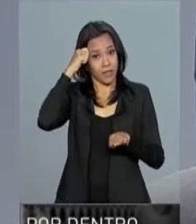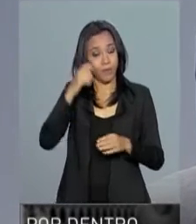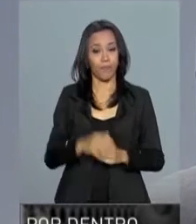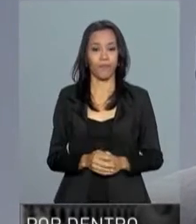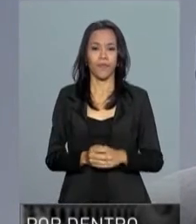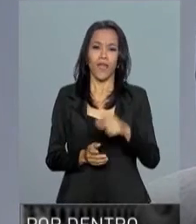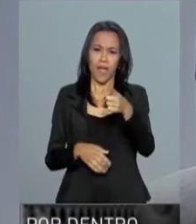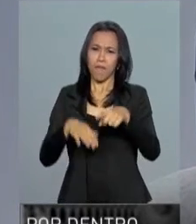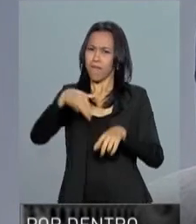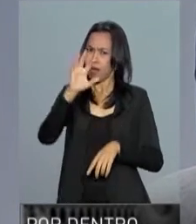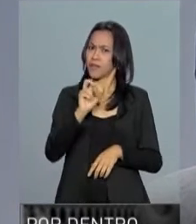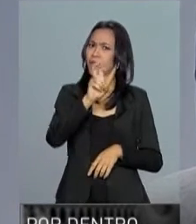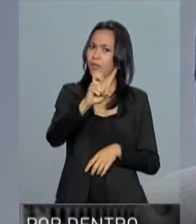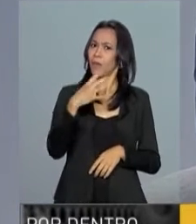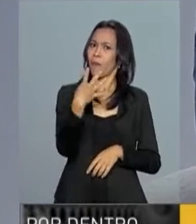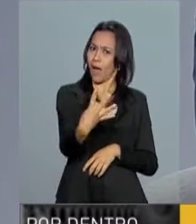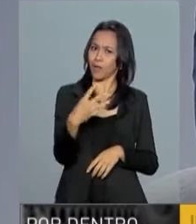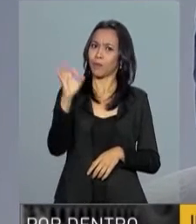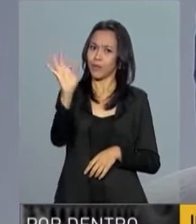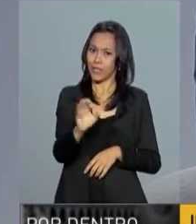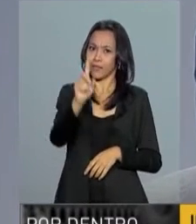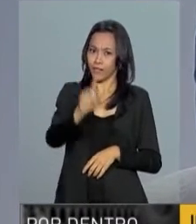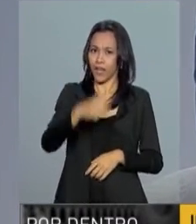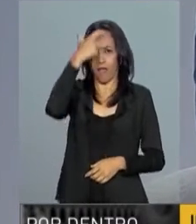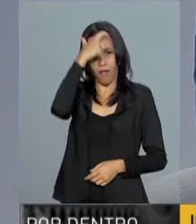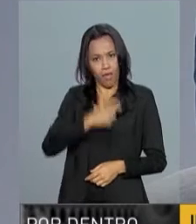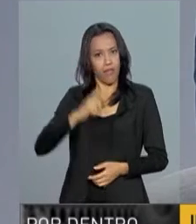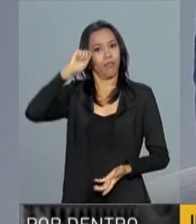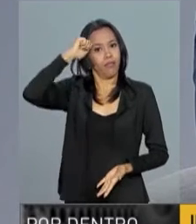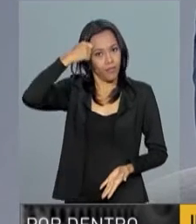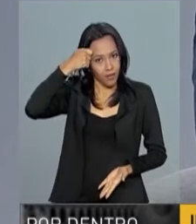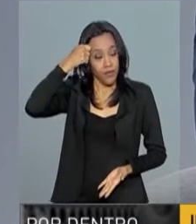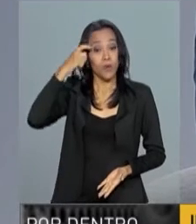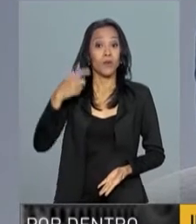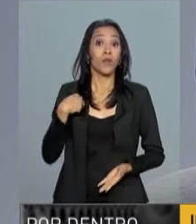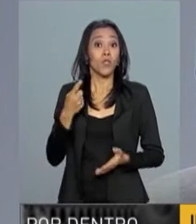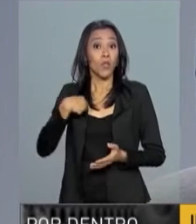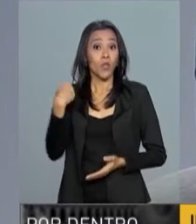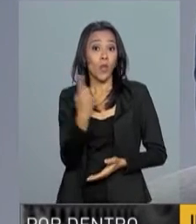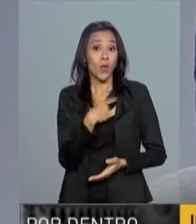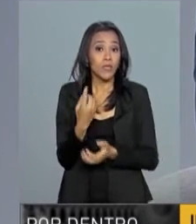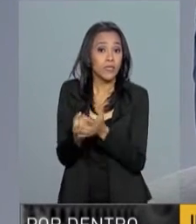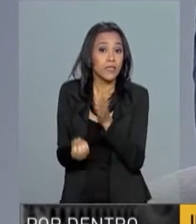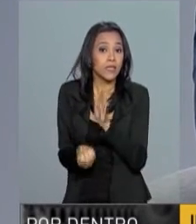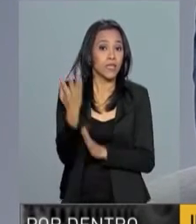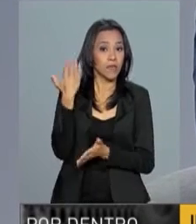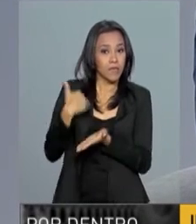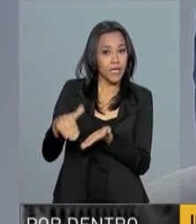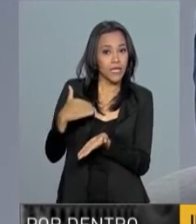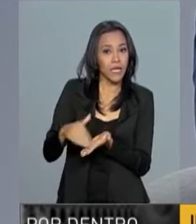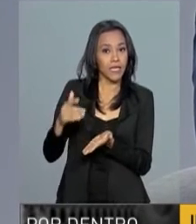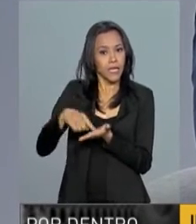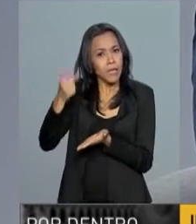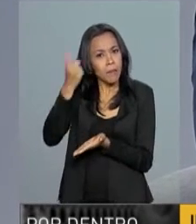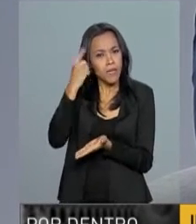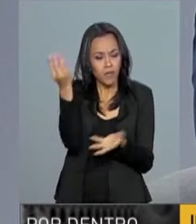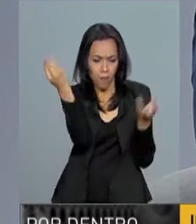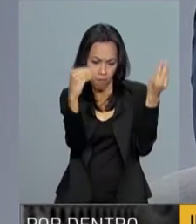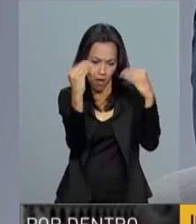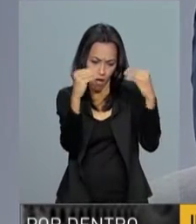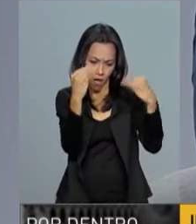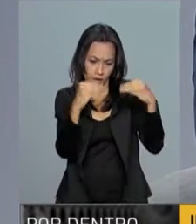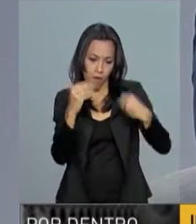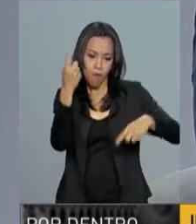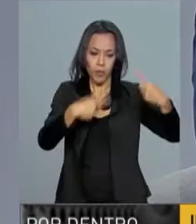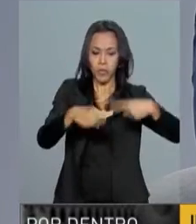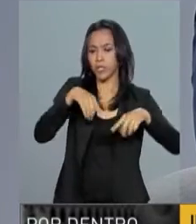de 50 e 400 população brasileira é autodeclaradas negras nós temos uma secretaria e que trabalha as políticas públicas não é seja para